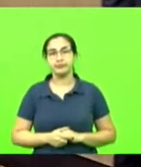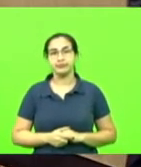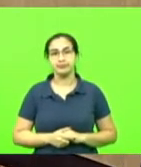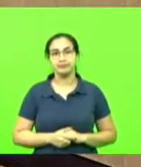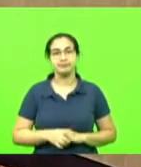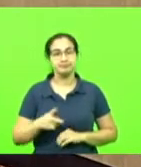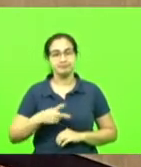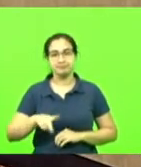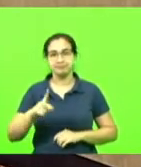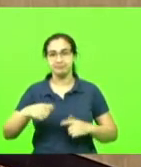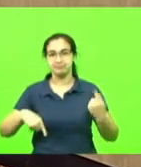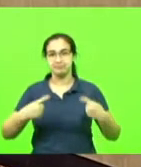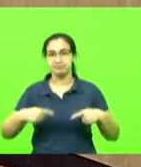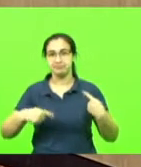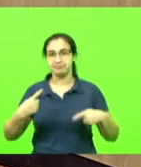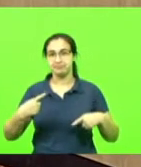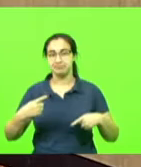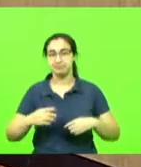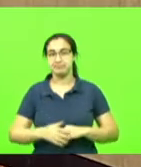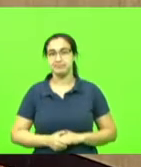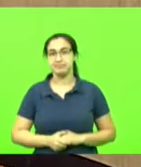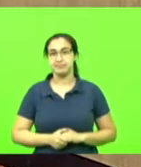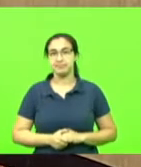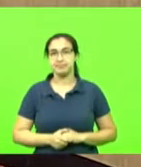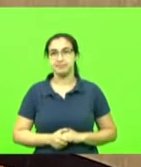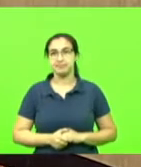Continua em discussão.